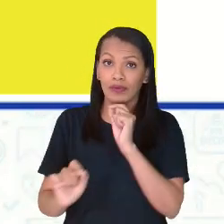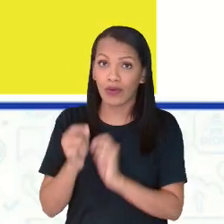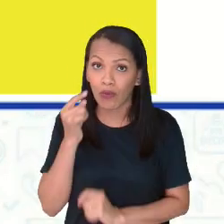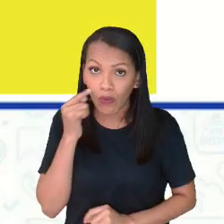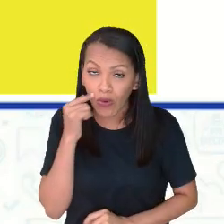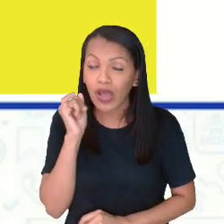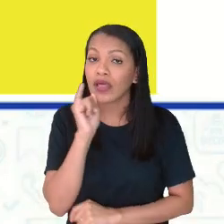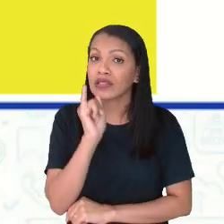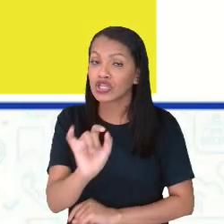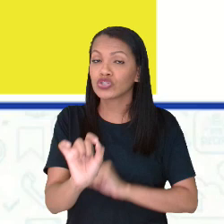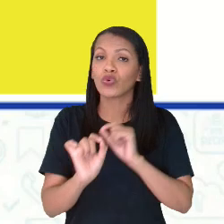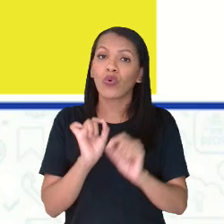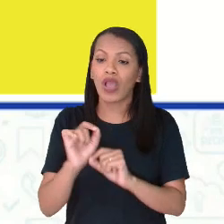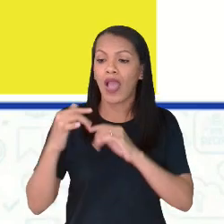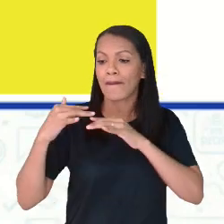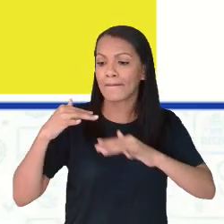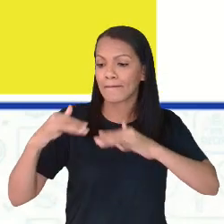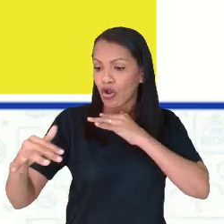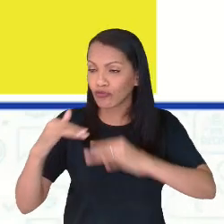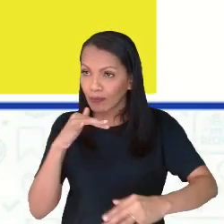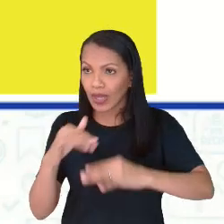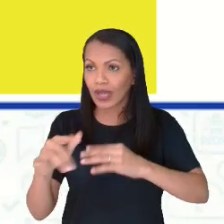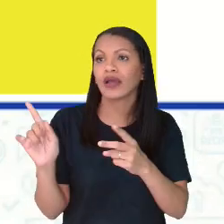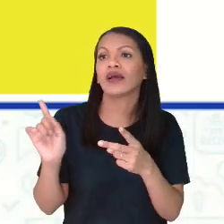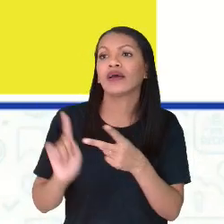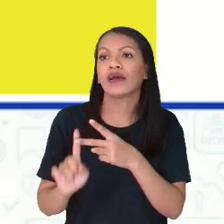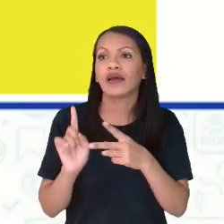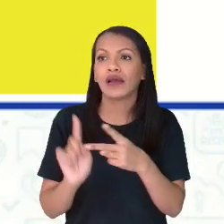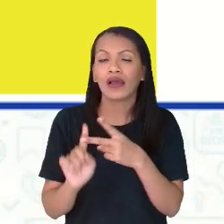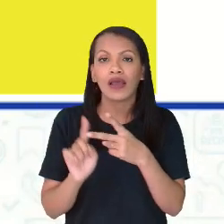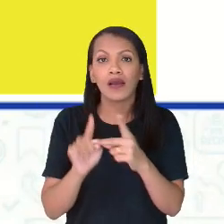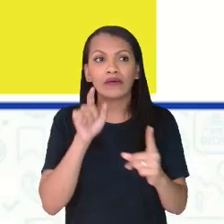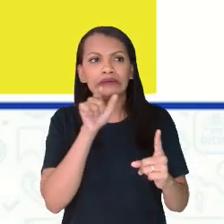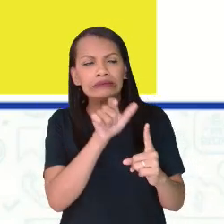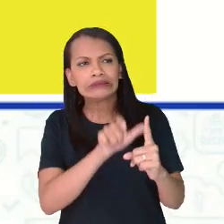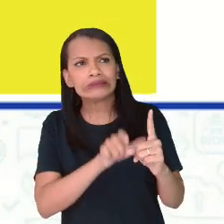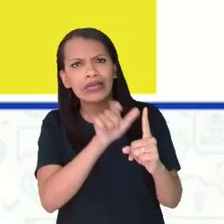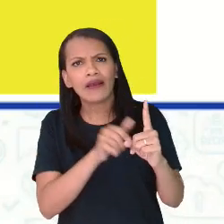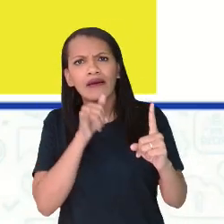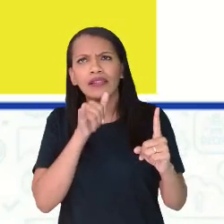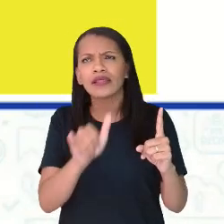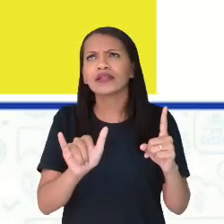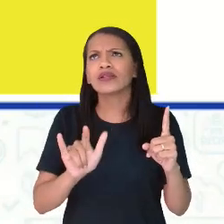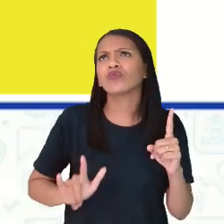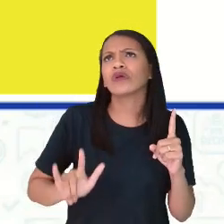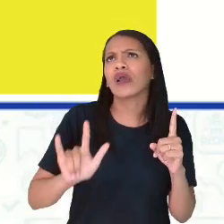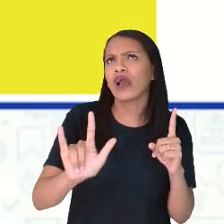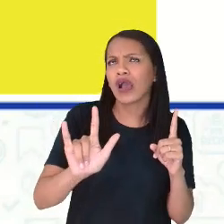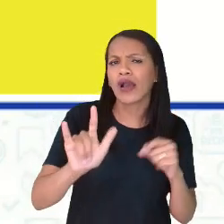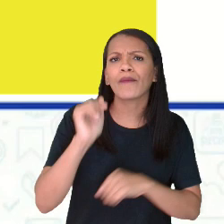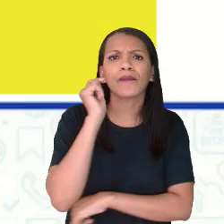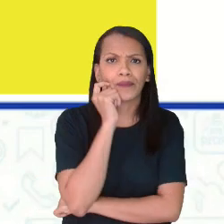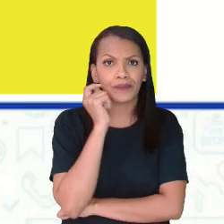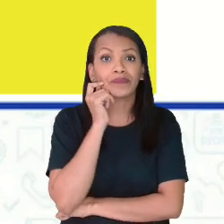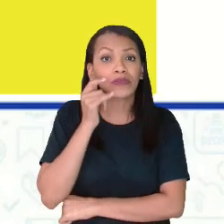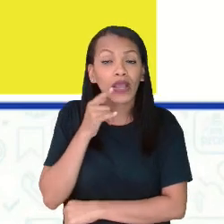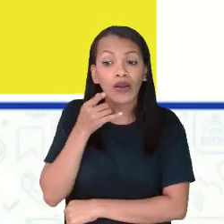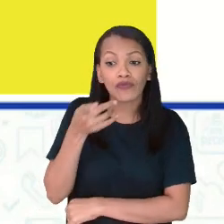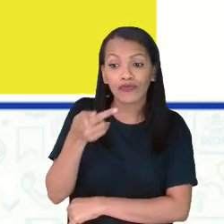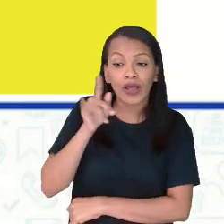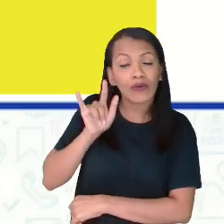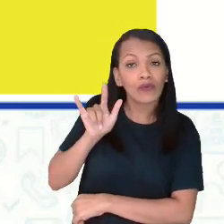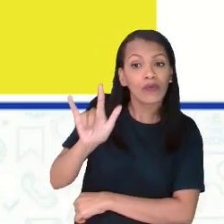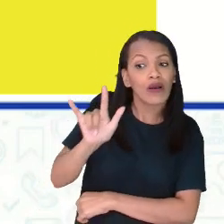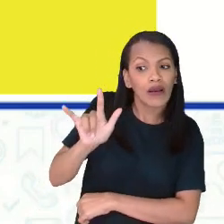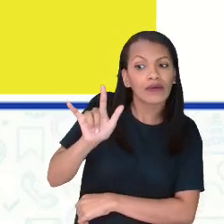ela indica? A movimentação, fulano diz eu te amo, né? Ele dá a fala, eu te